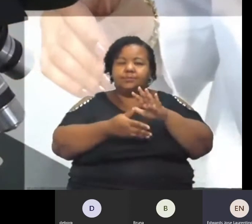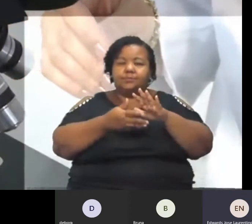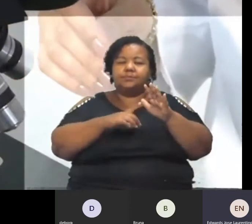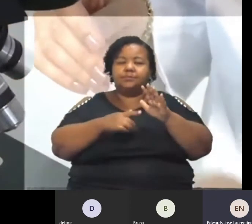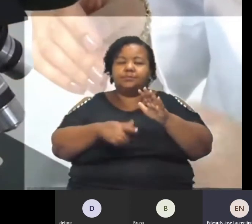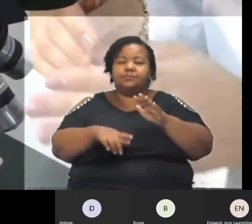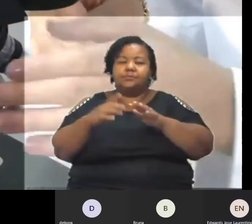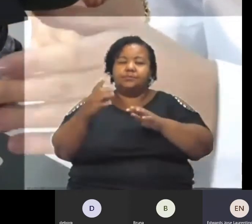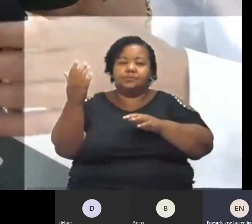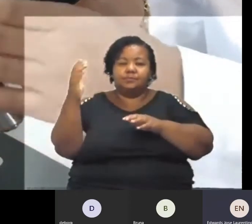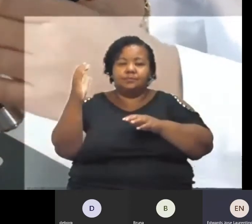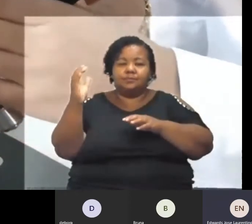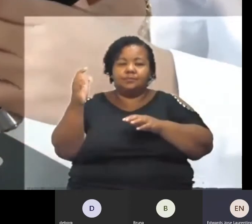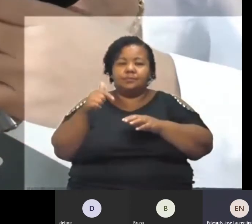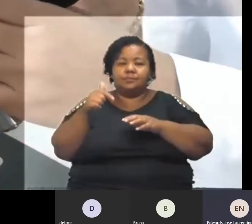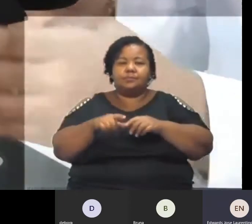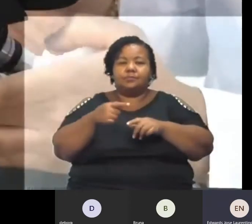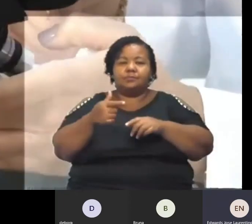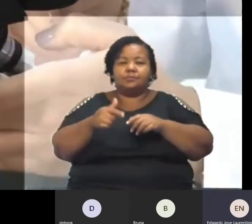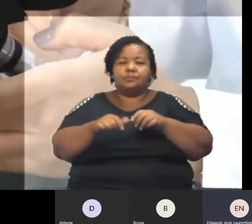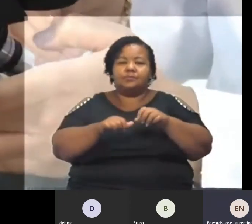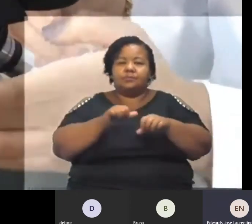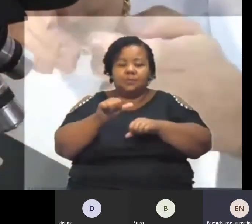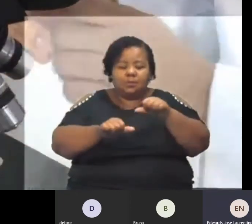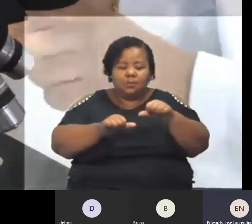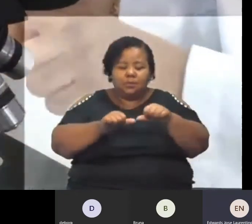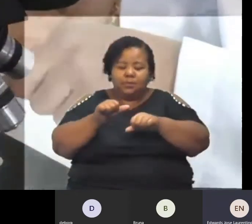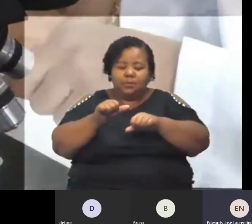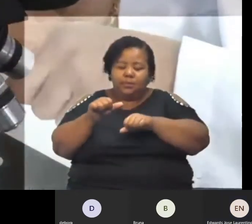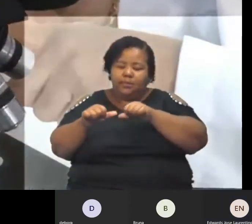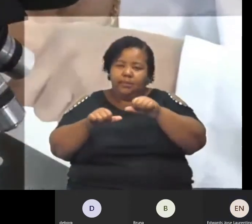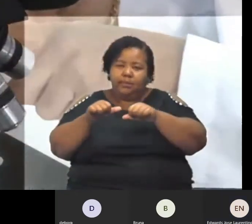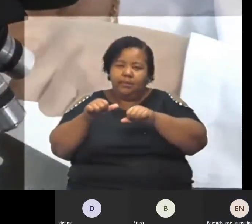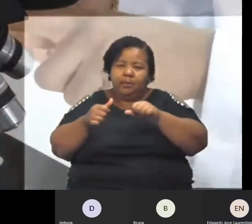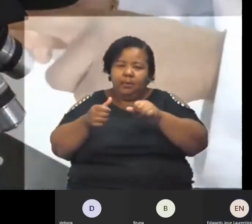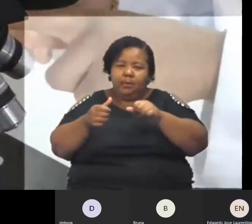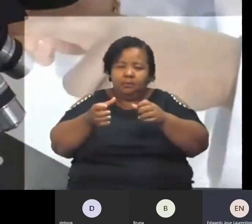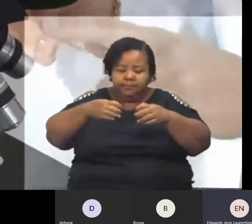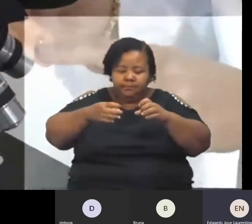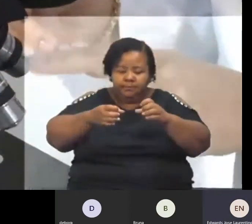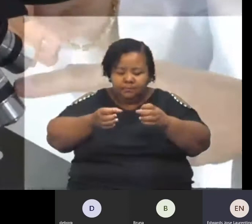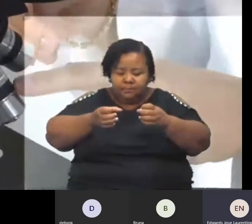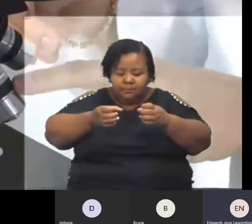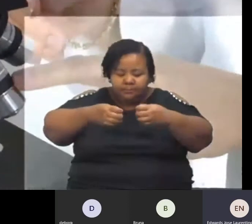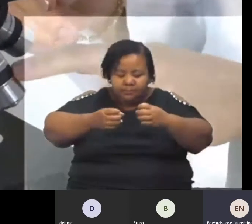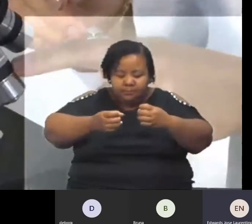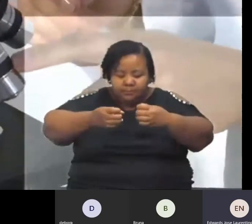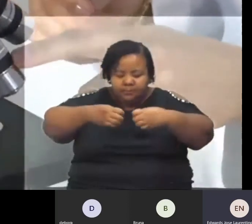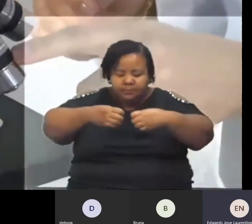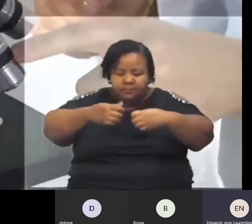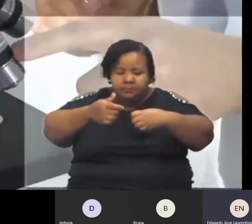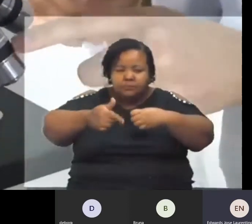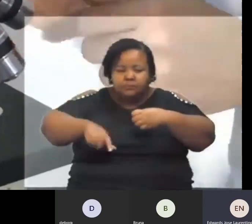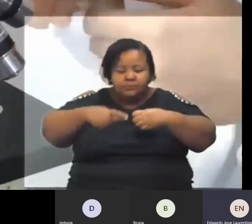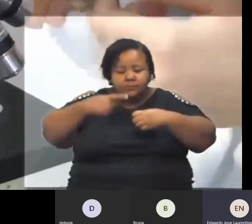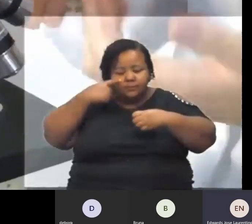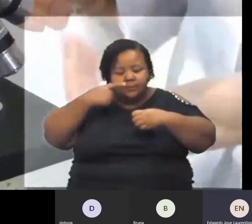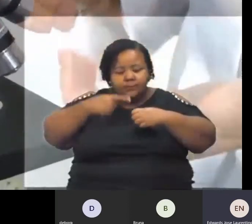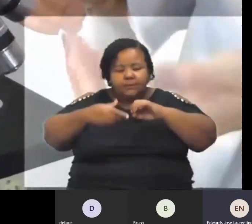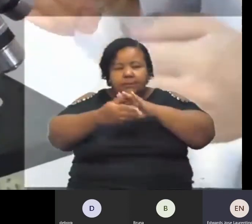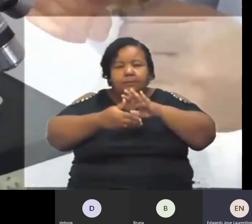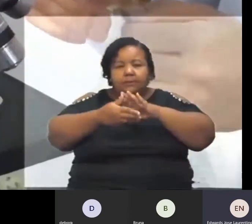temos espelho, e conforme vai mudando as objetivas, enxerga as imagens